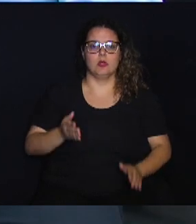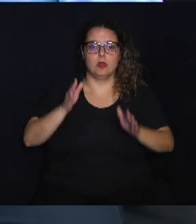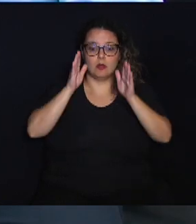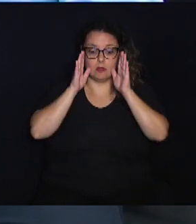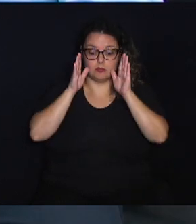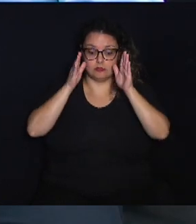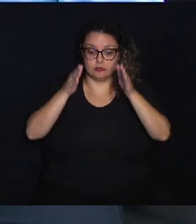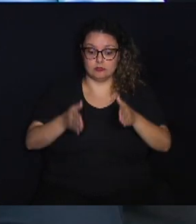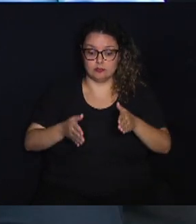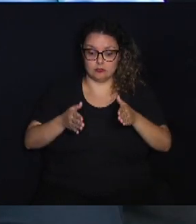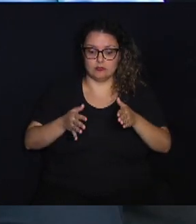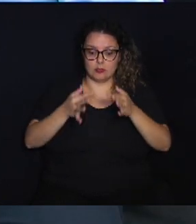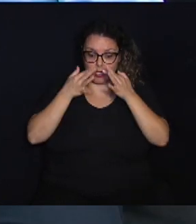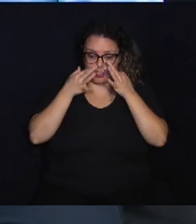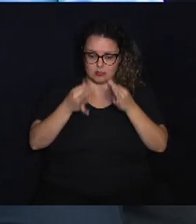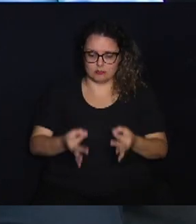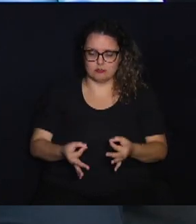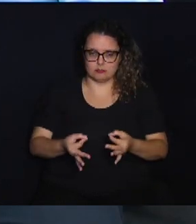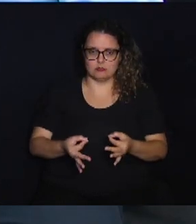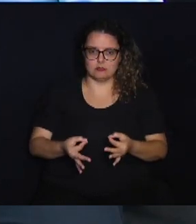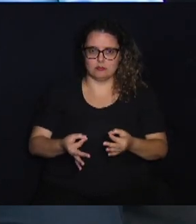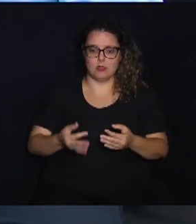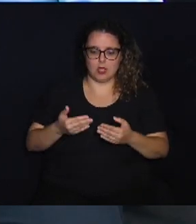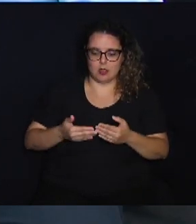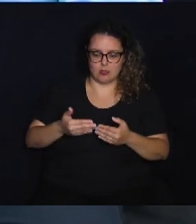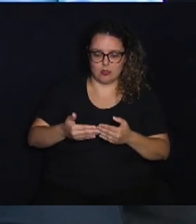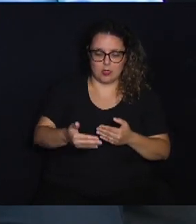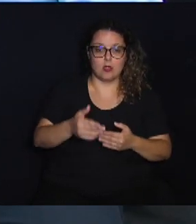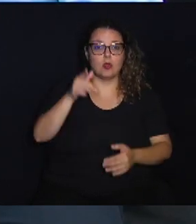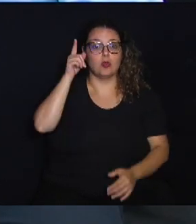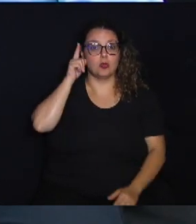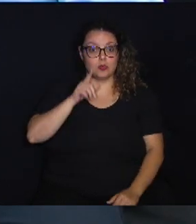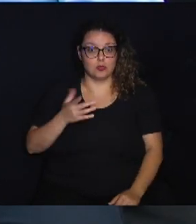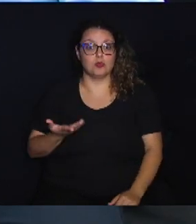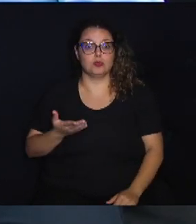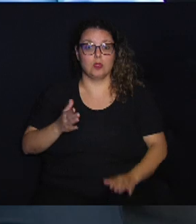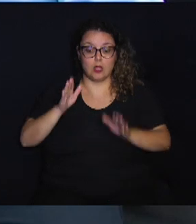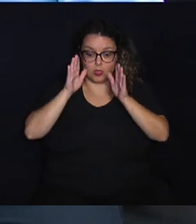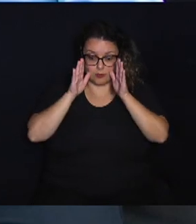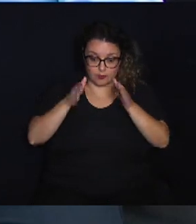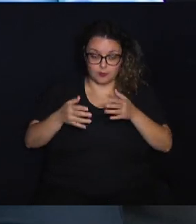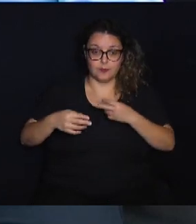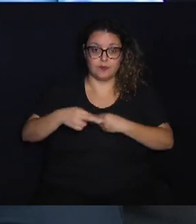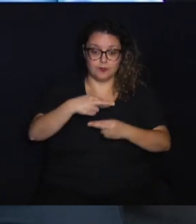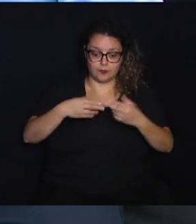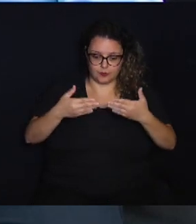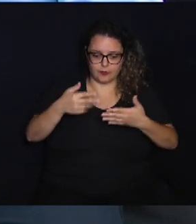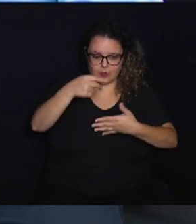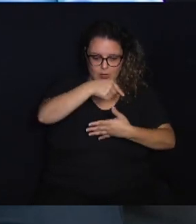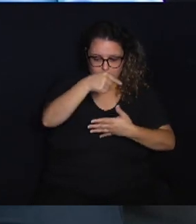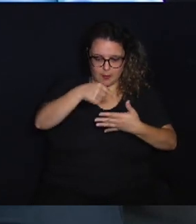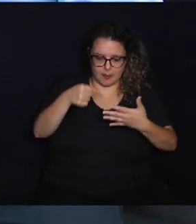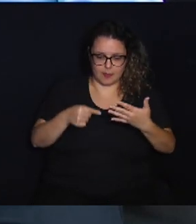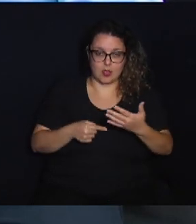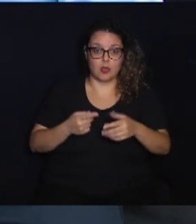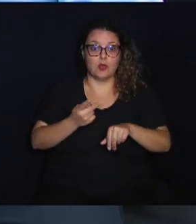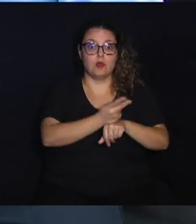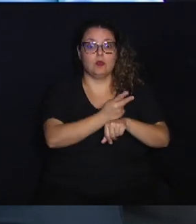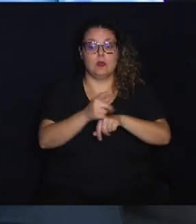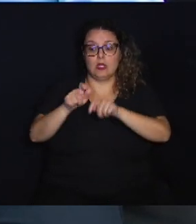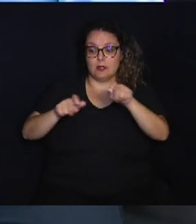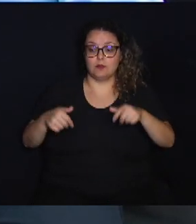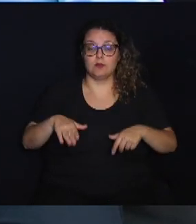focado naquilo. A partir do momento que você conseguiu ter foco e relacionou aquilo, procure as pessoas